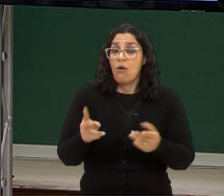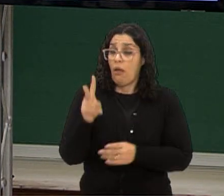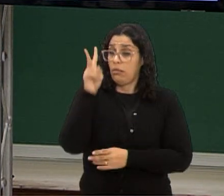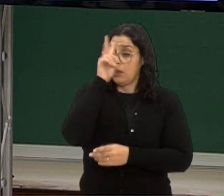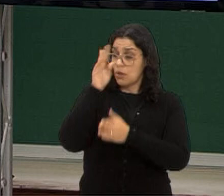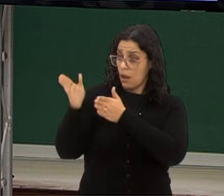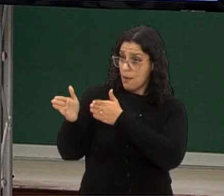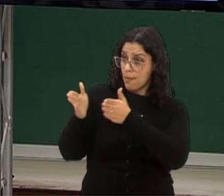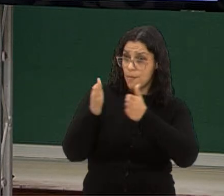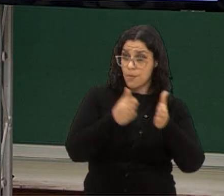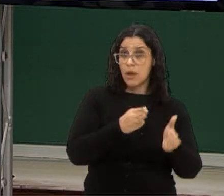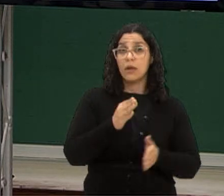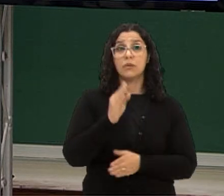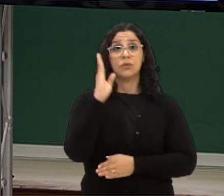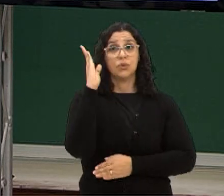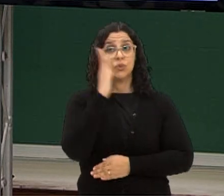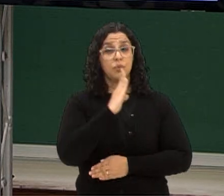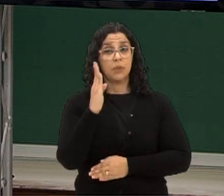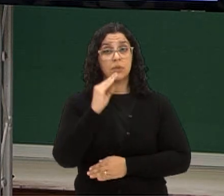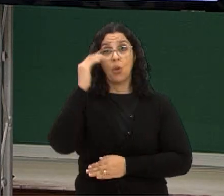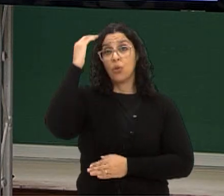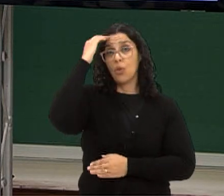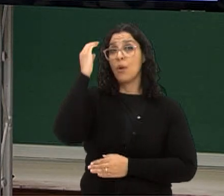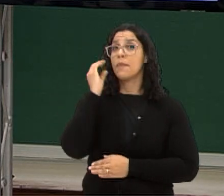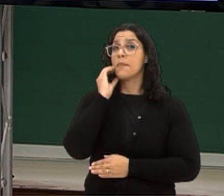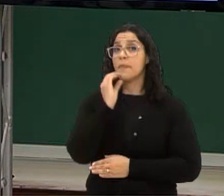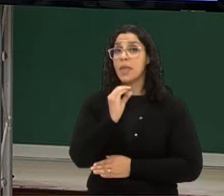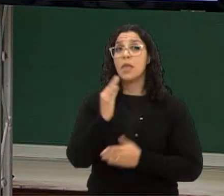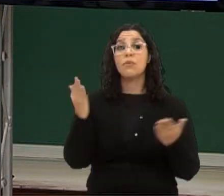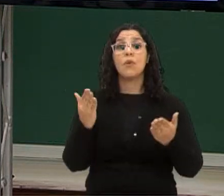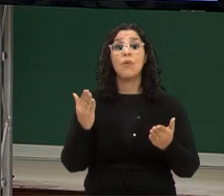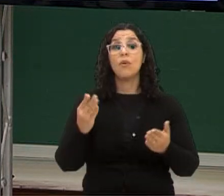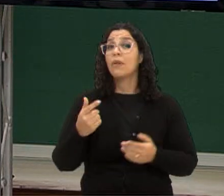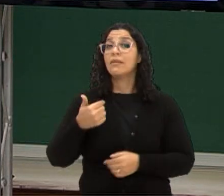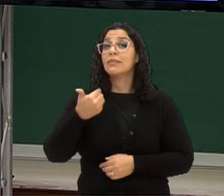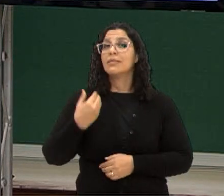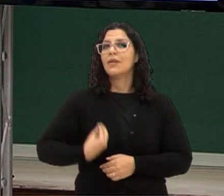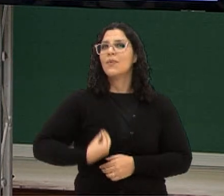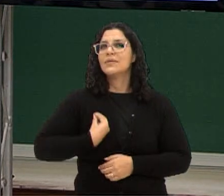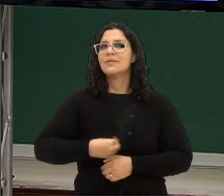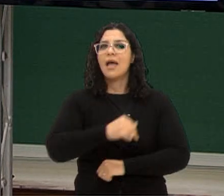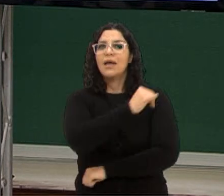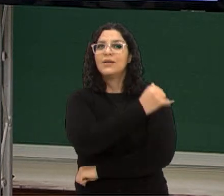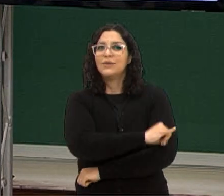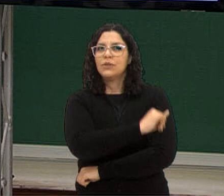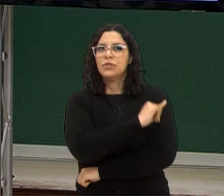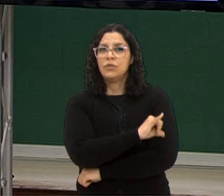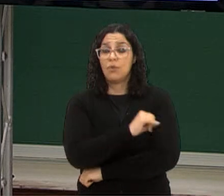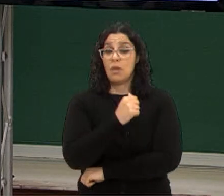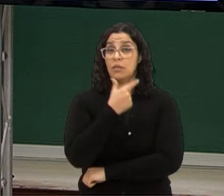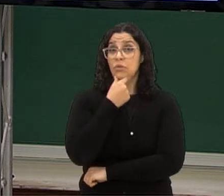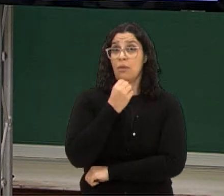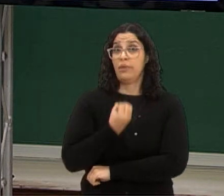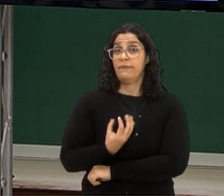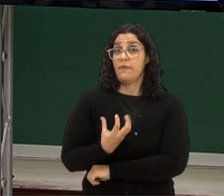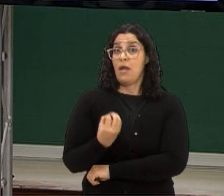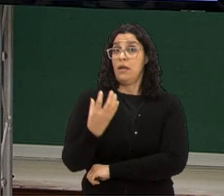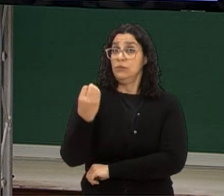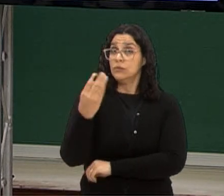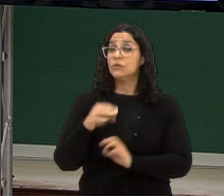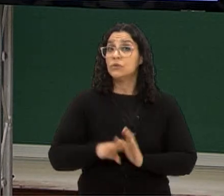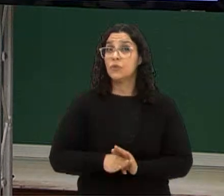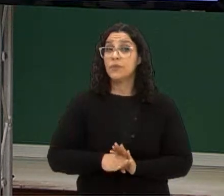história brasileira, Dom Pedro não está no Rio de Janeiro, ele está em uma viagem.